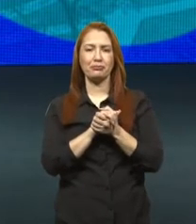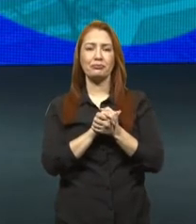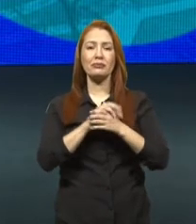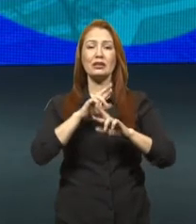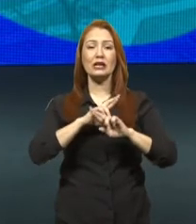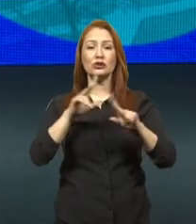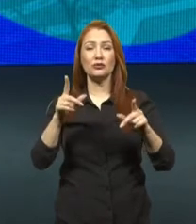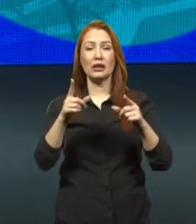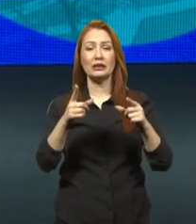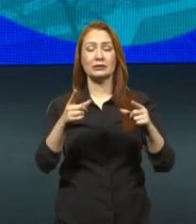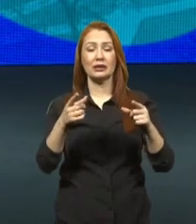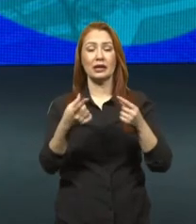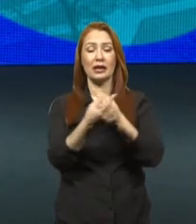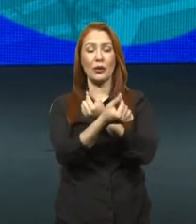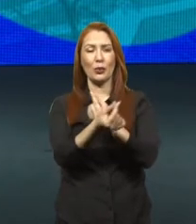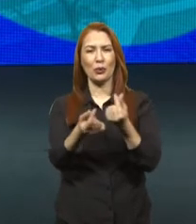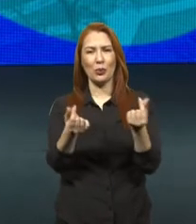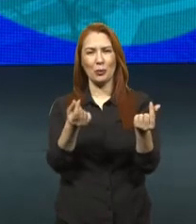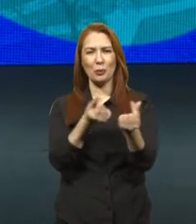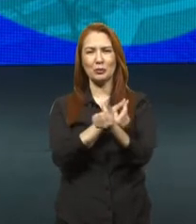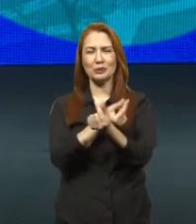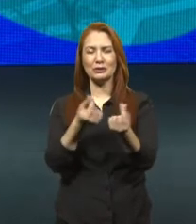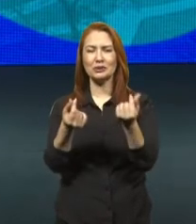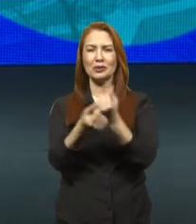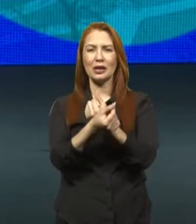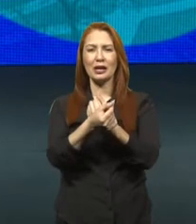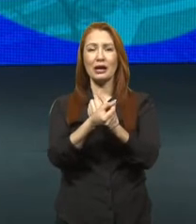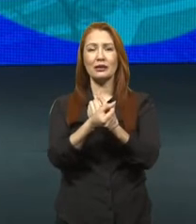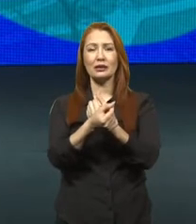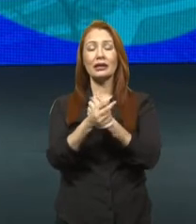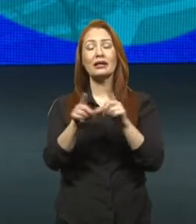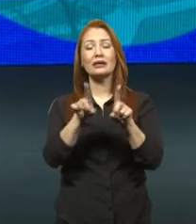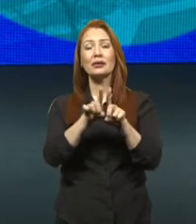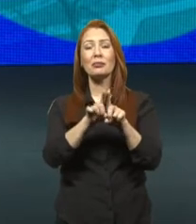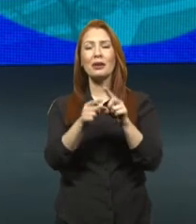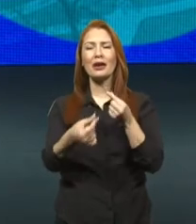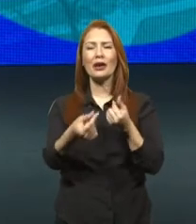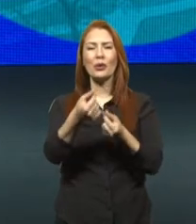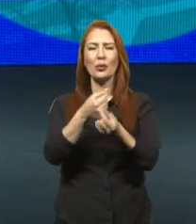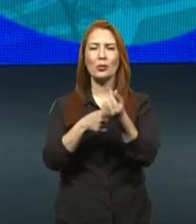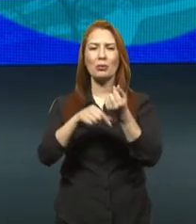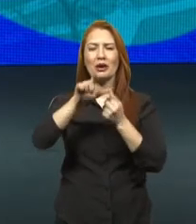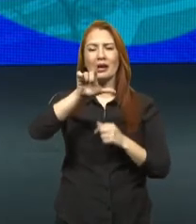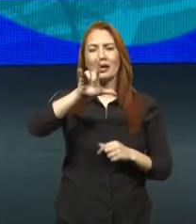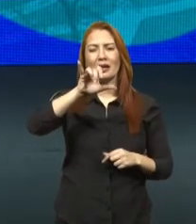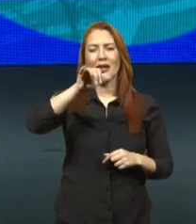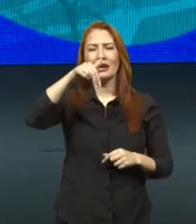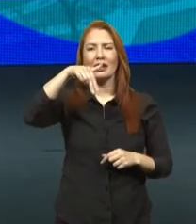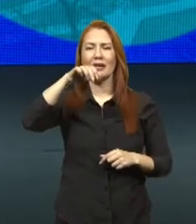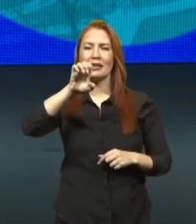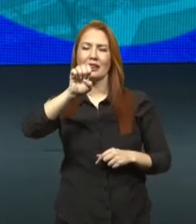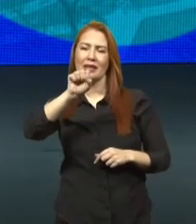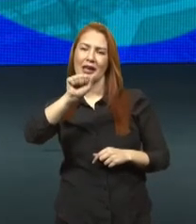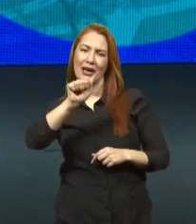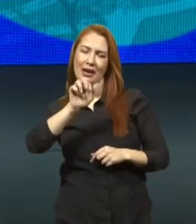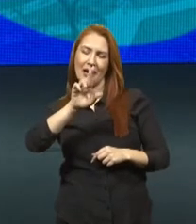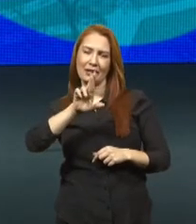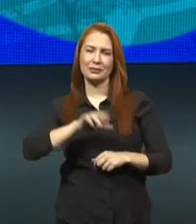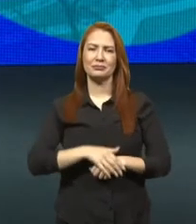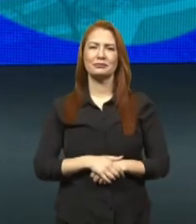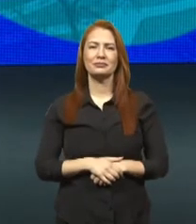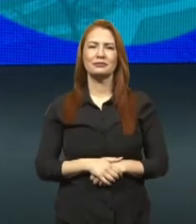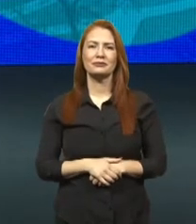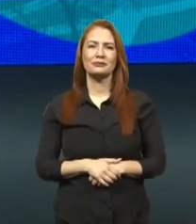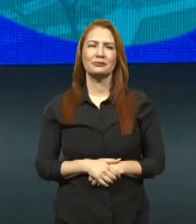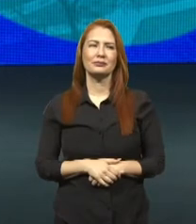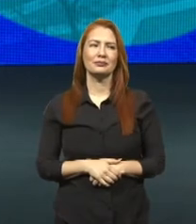circular, para quem não entende ainda desse conceito, né, que é muito da base que a gente está na nossa cabeça aqui. Acho que a Vanessa explica bem melhor isso.